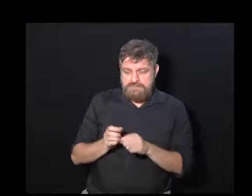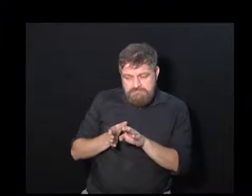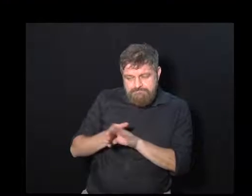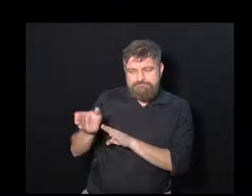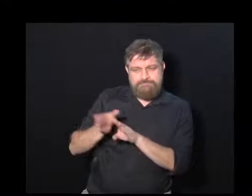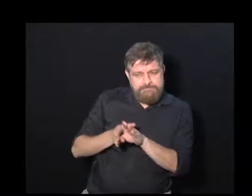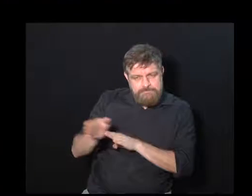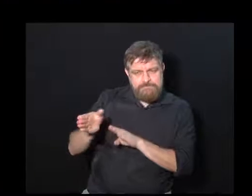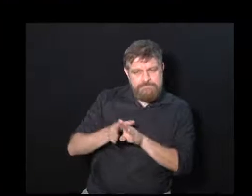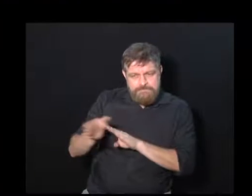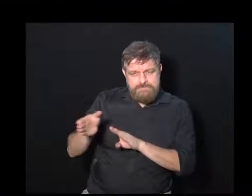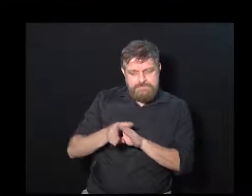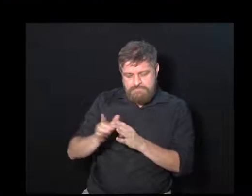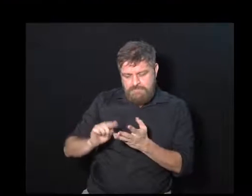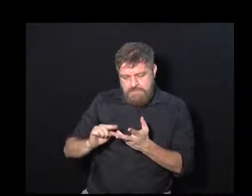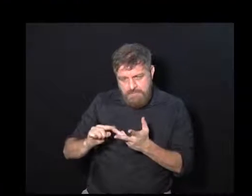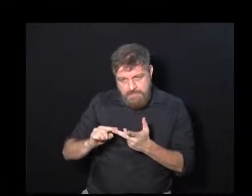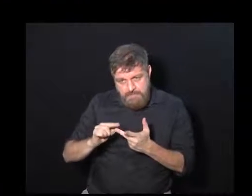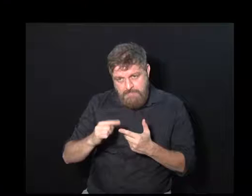orientações necessárias,